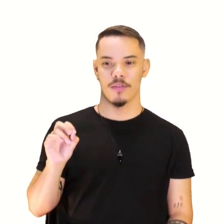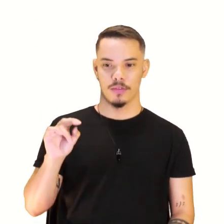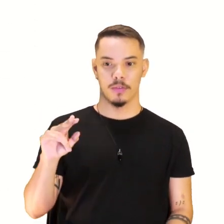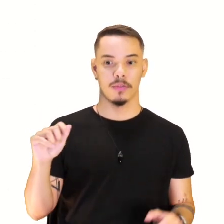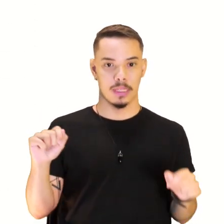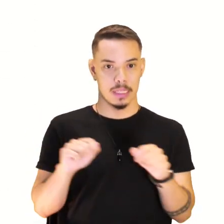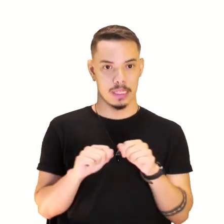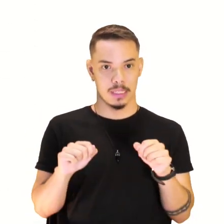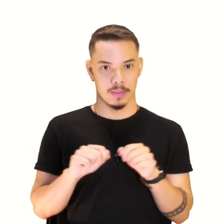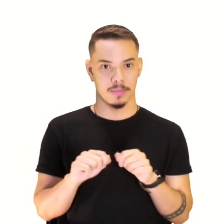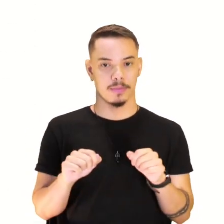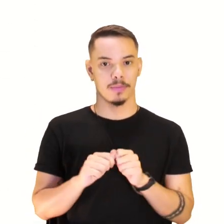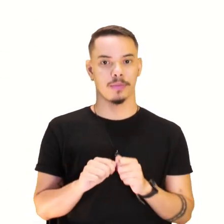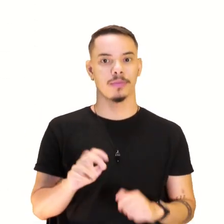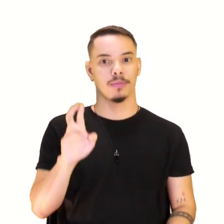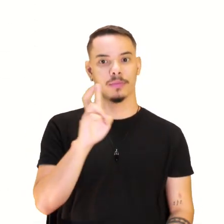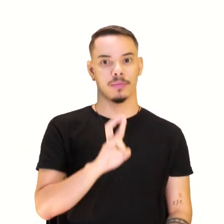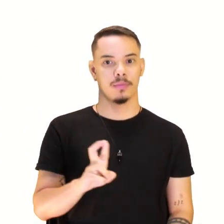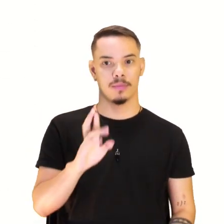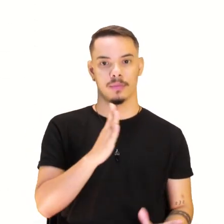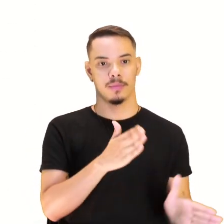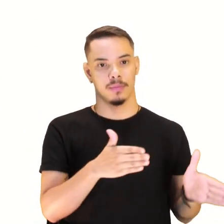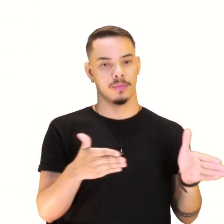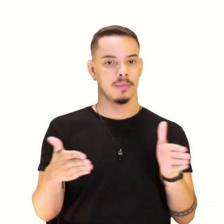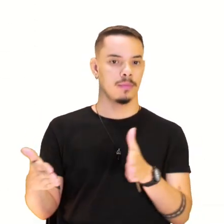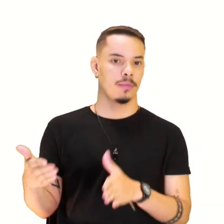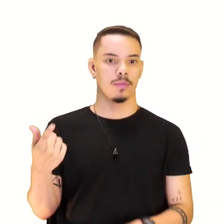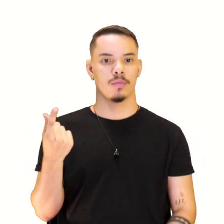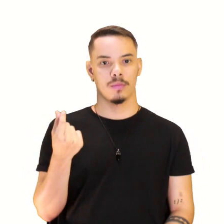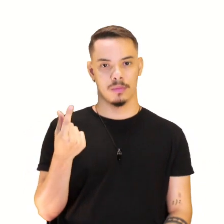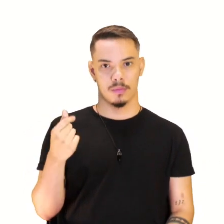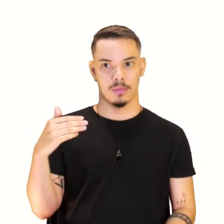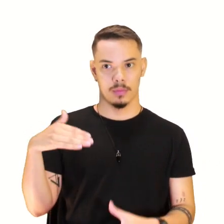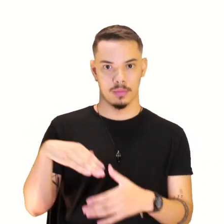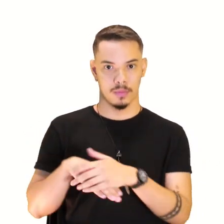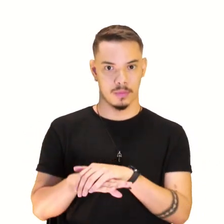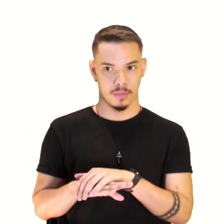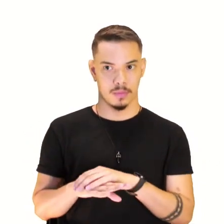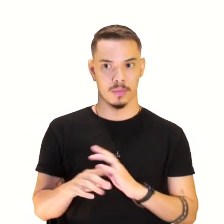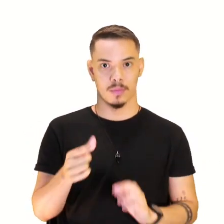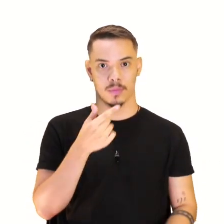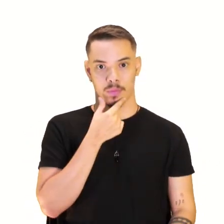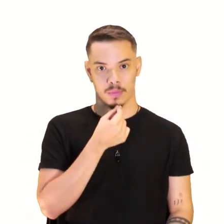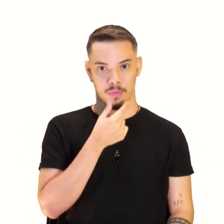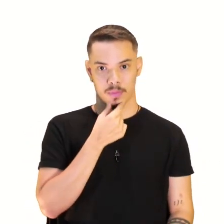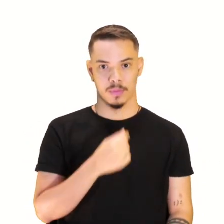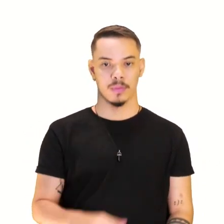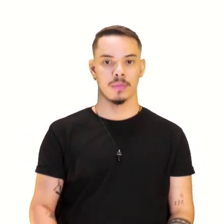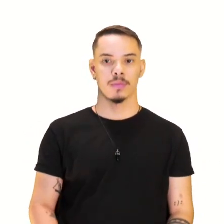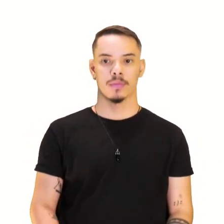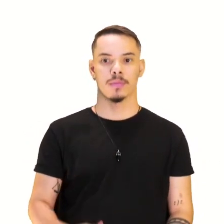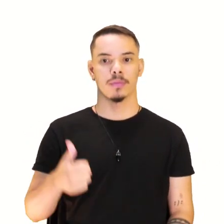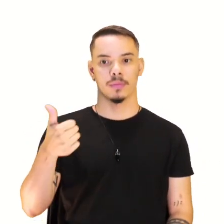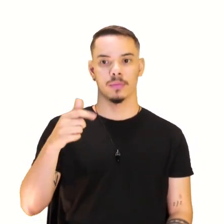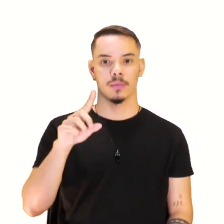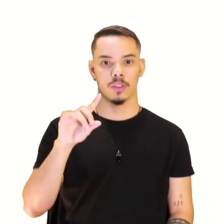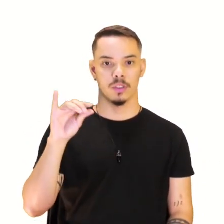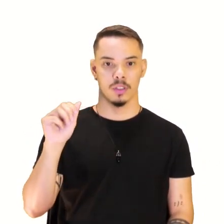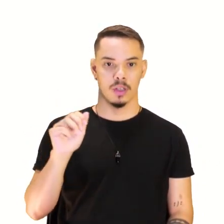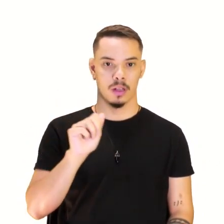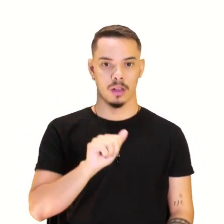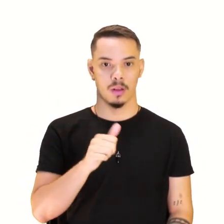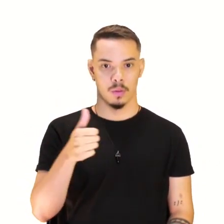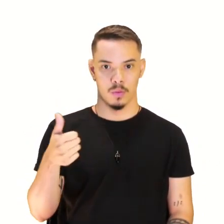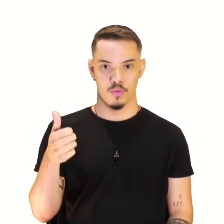vamos observar a sequência que determina o dinheiro guardado pelo Zezinho. No primeiro dia é o A1, né? Primeiro